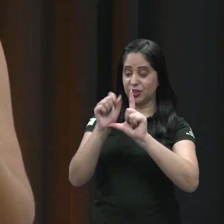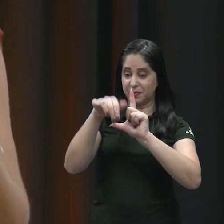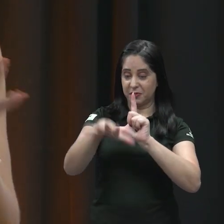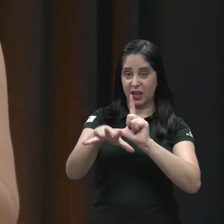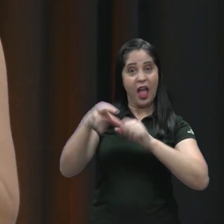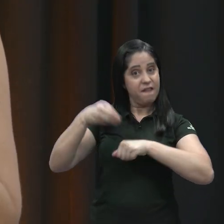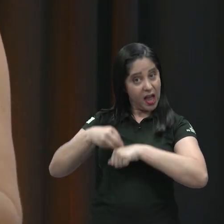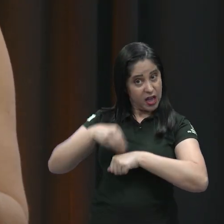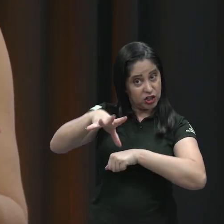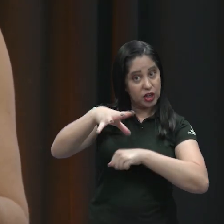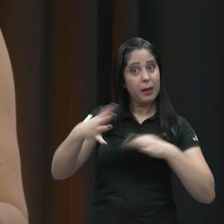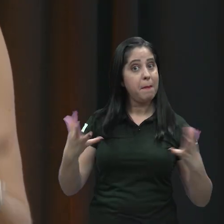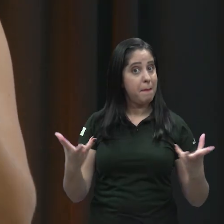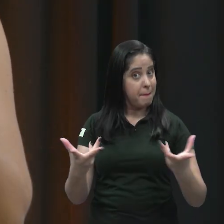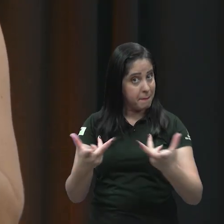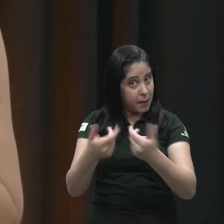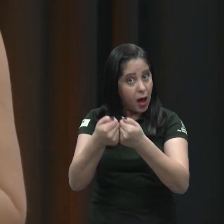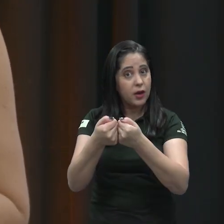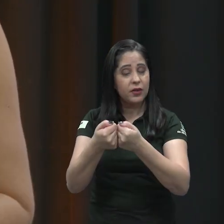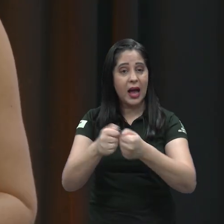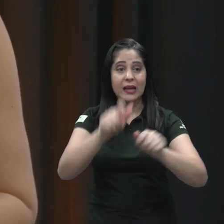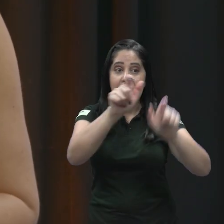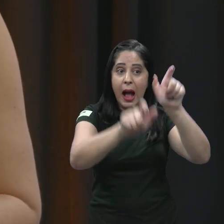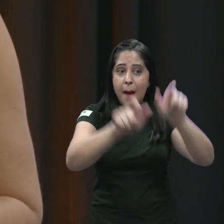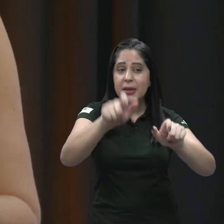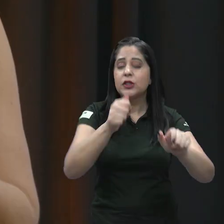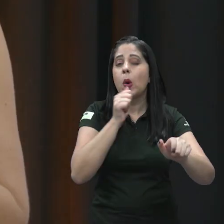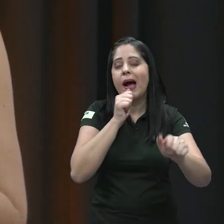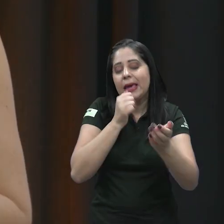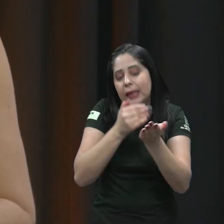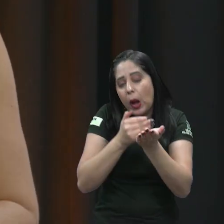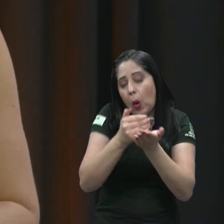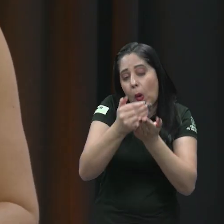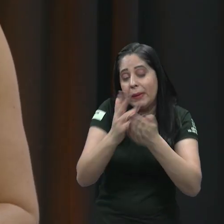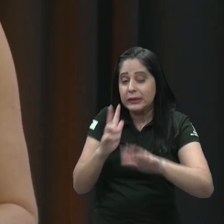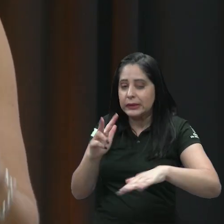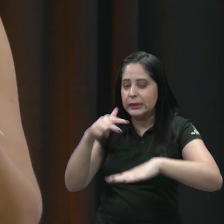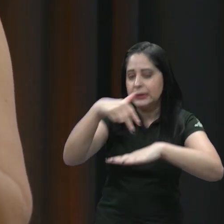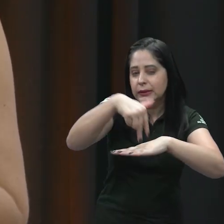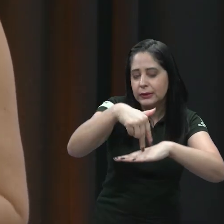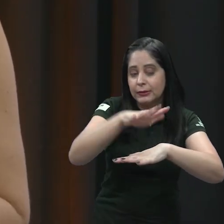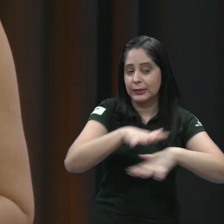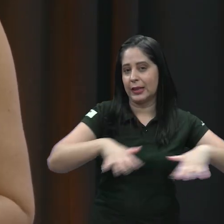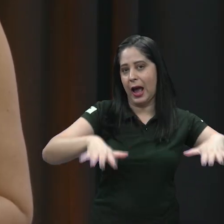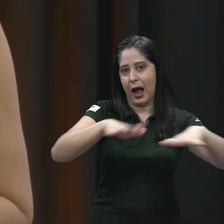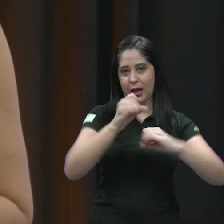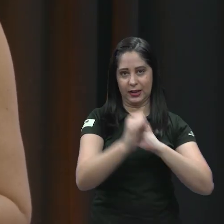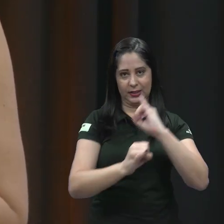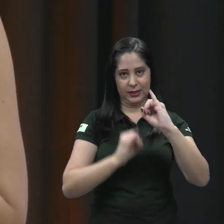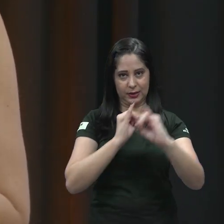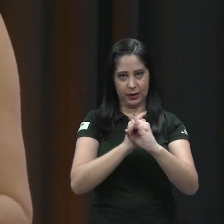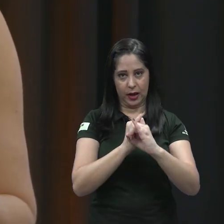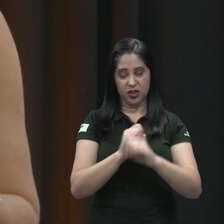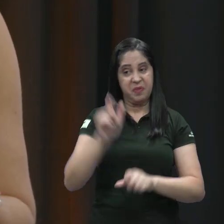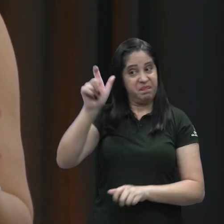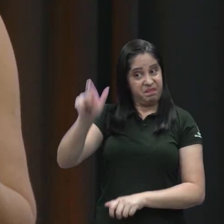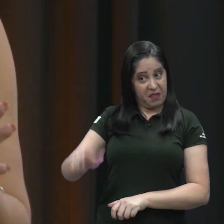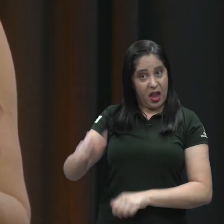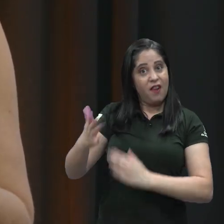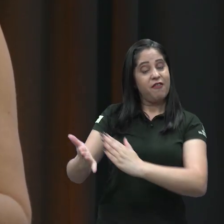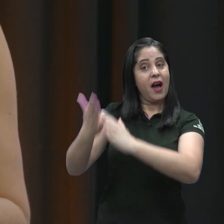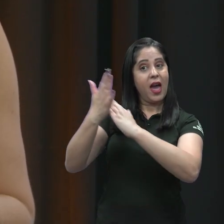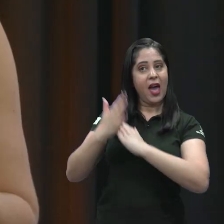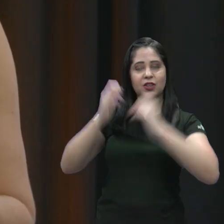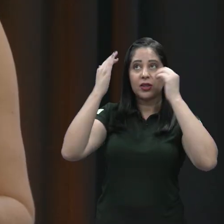compartilharão dicas valiosas para quem está começando no ambiente digital. Eles vão nos ajudar a trazer mais clareza sobre